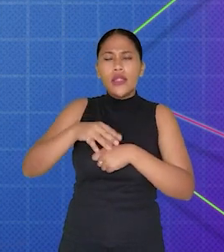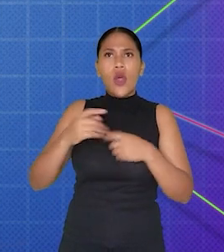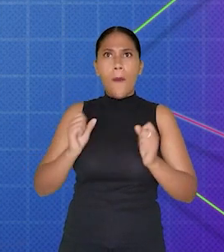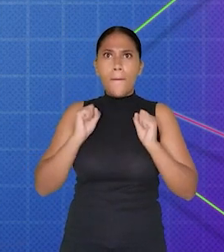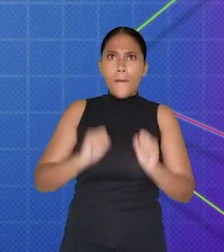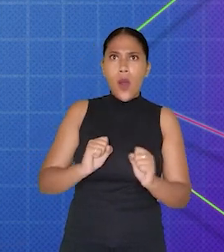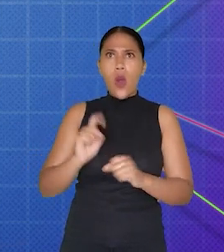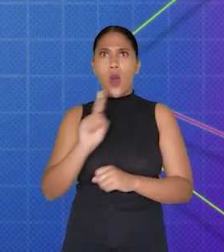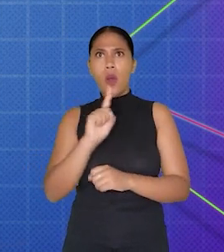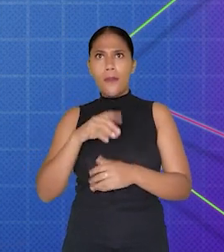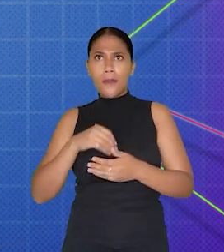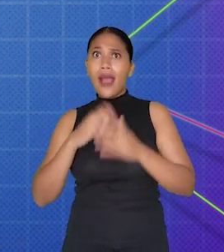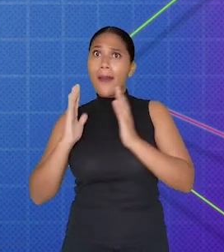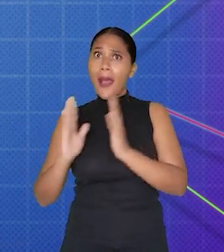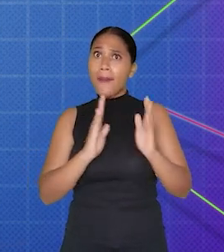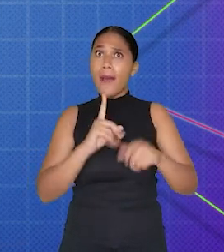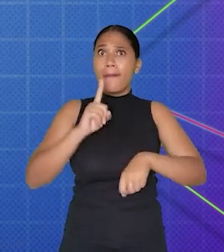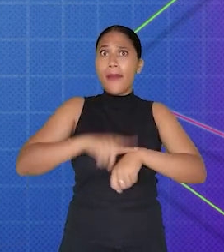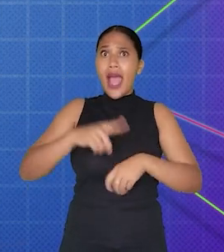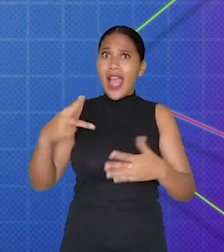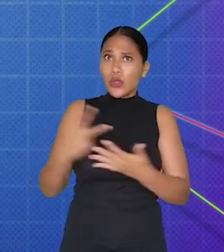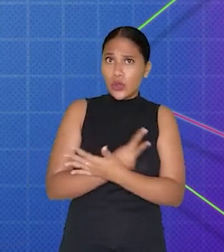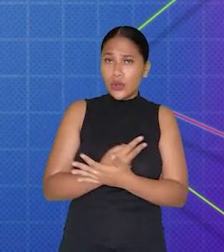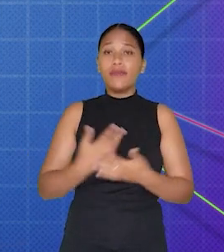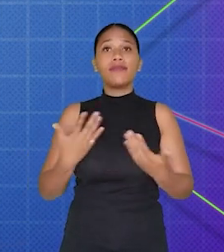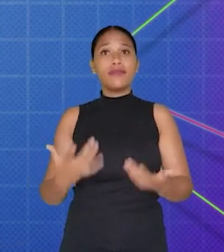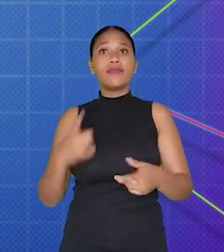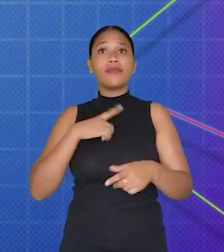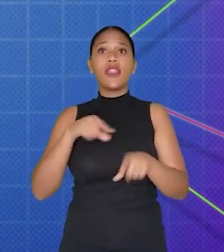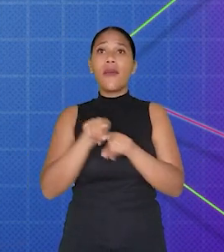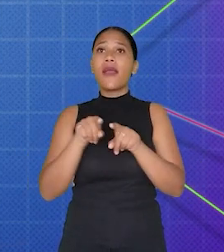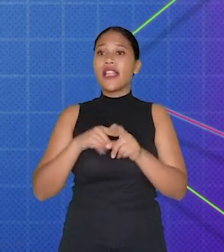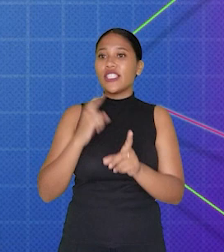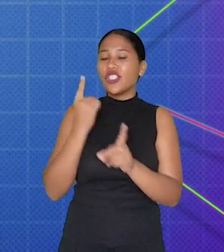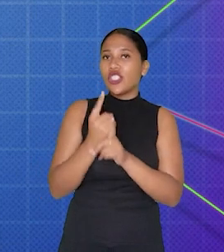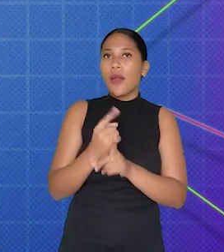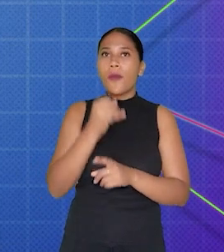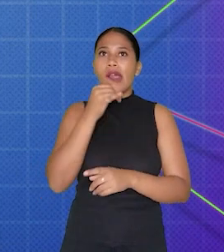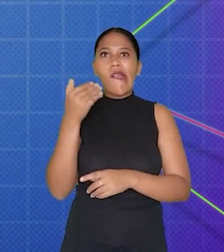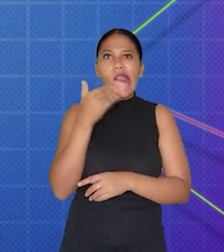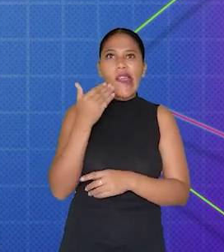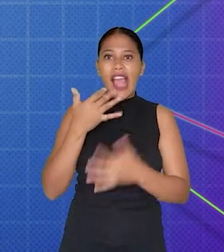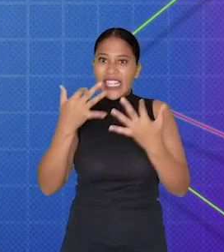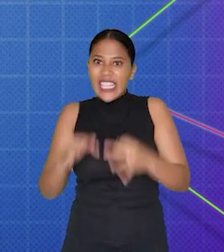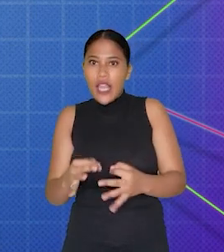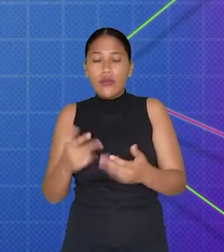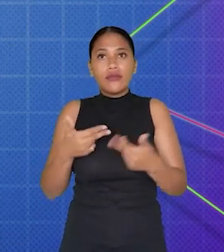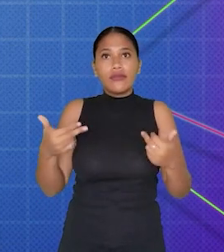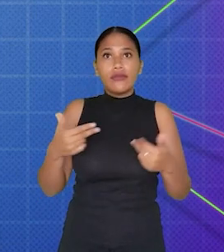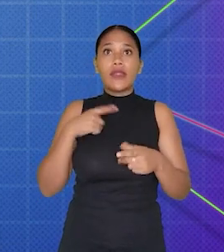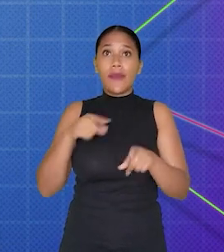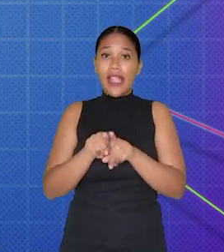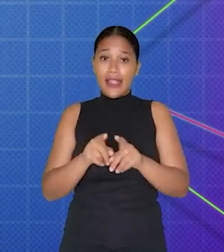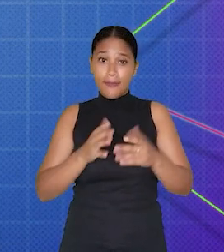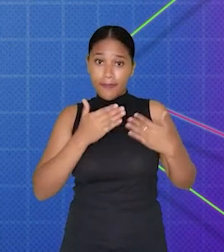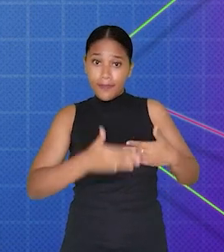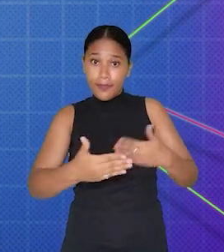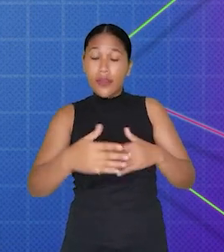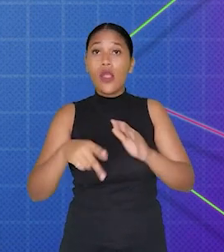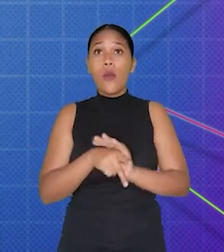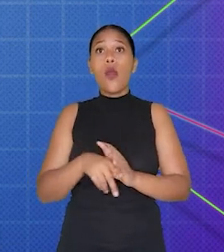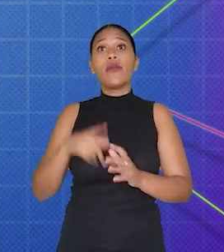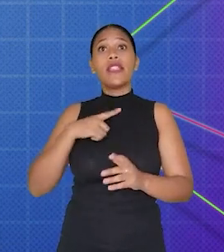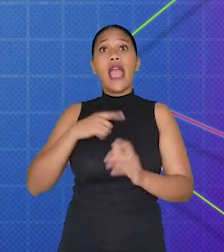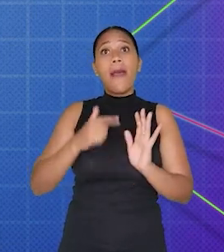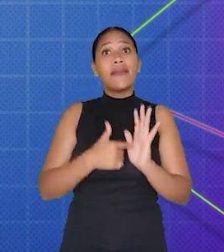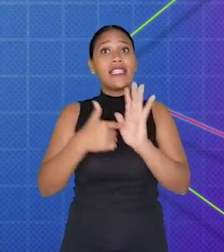quais informações devem ser transmitidas ao jogador em cada situação de jogo. Isso envolve identificar as ações do jogador, como erros, acertos, e criar uma